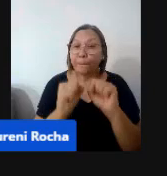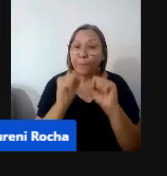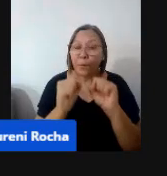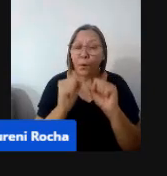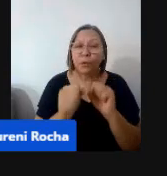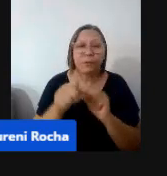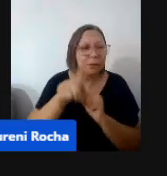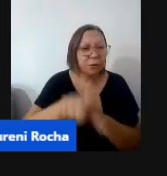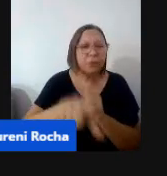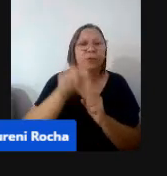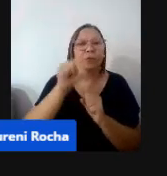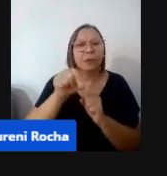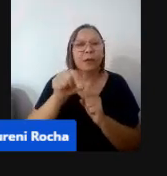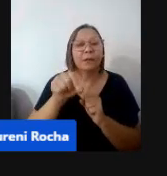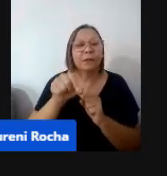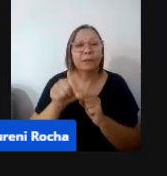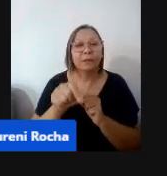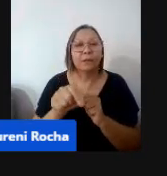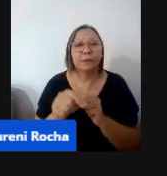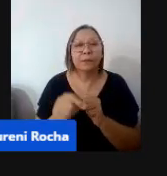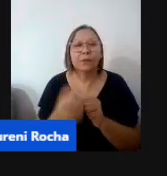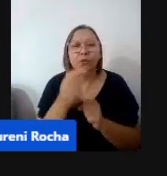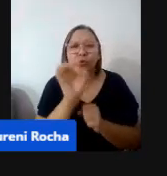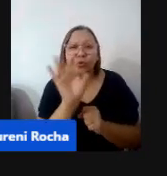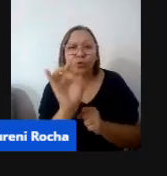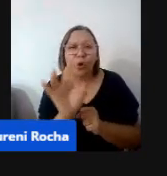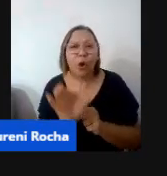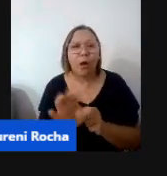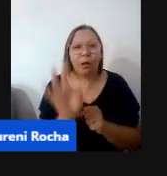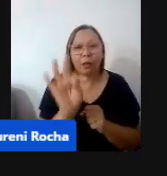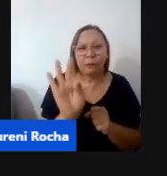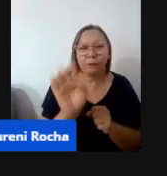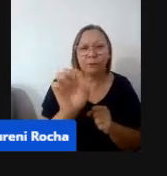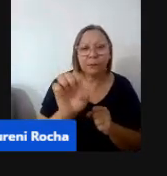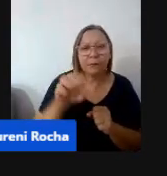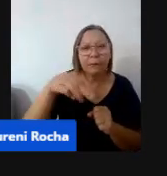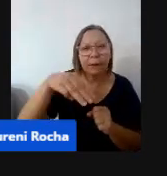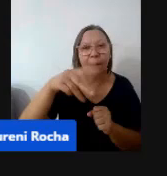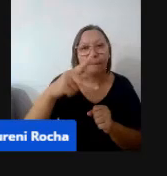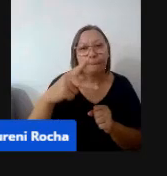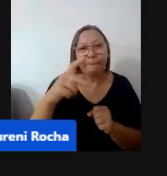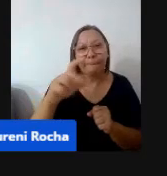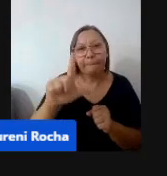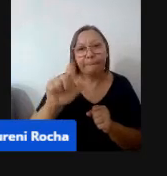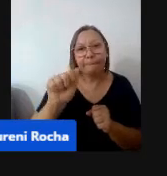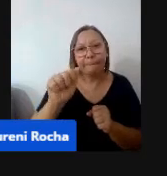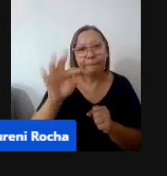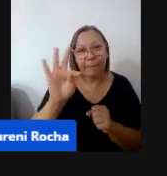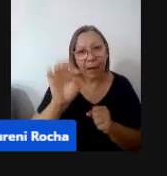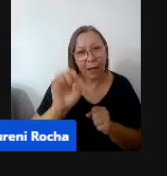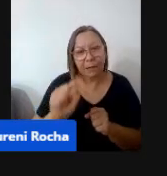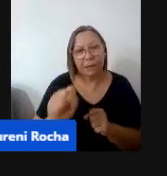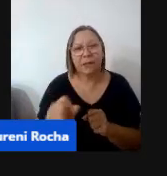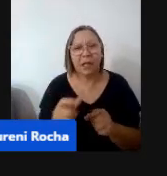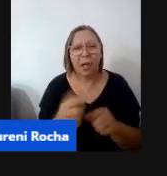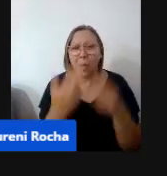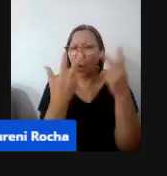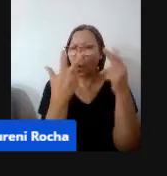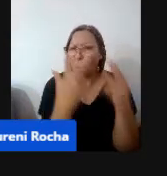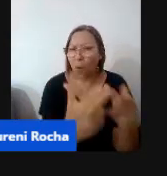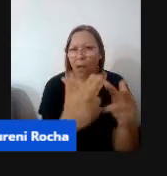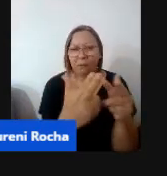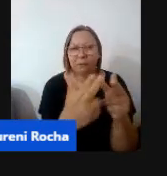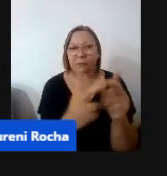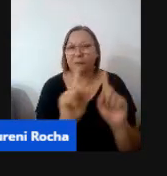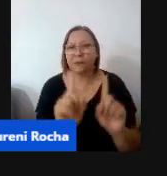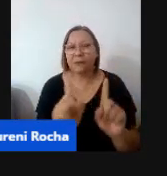do template, propriamente dito, seguindo esse modelo tal qual ele é. Na apresentação do workshop